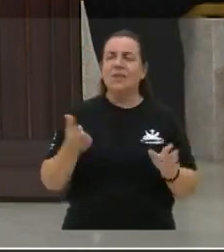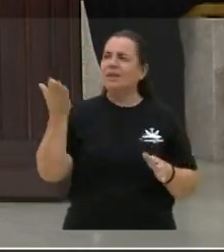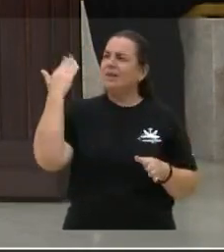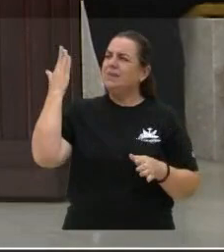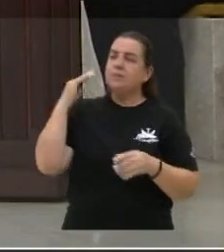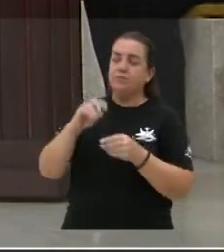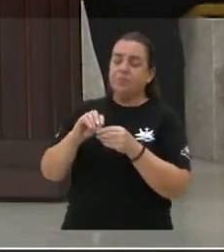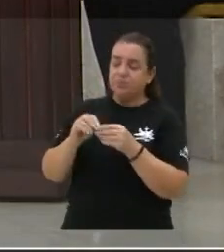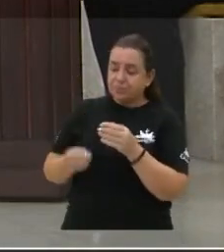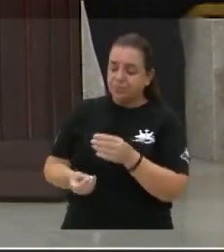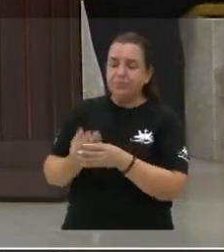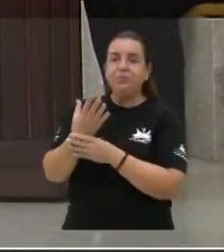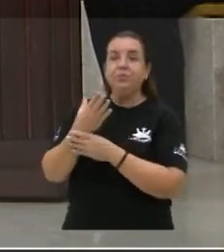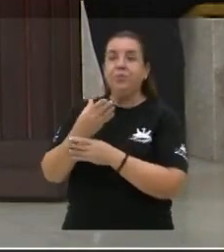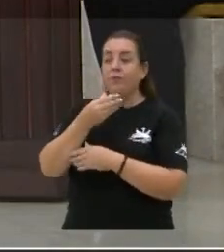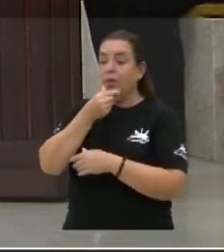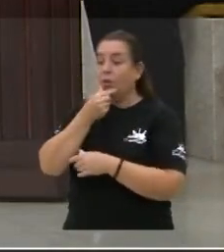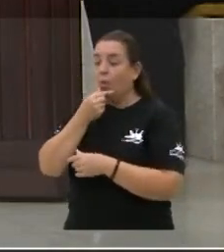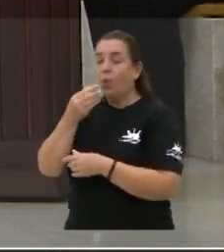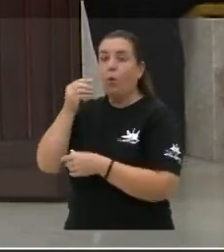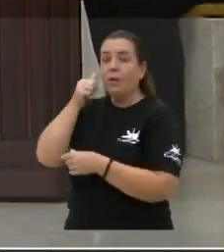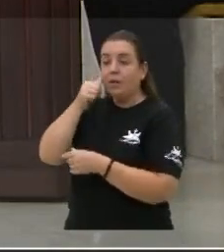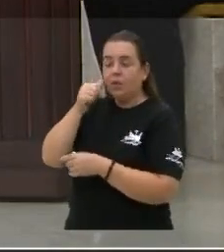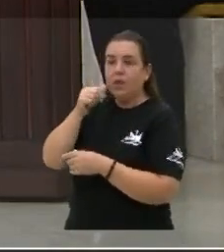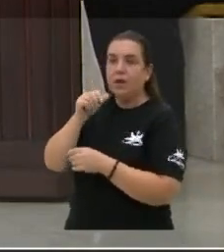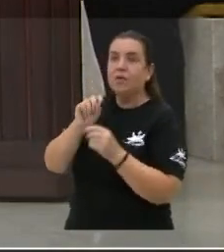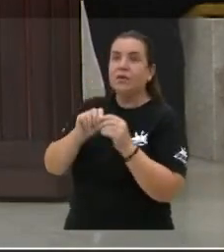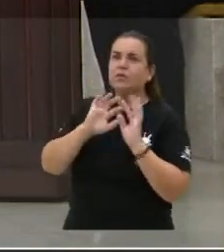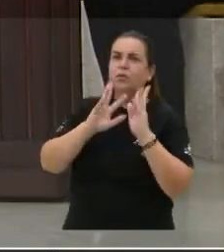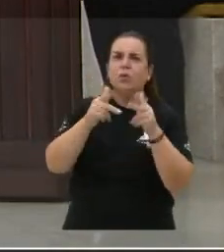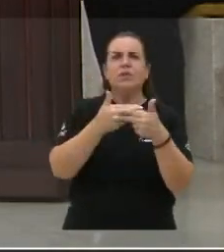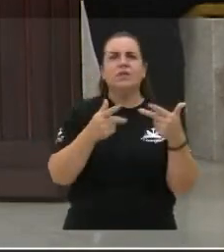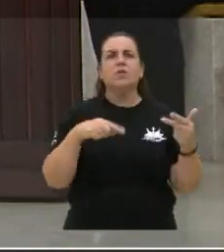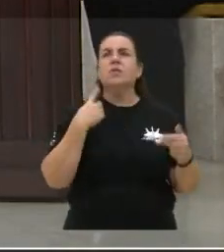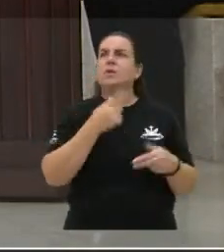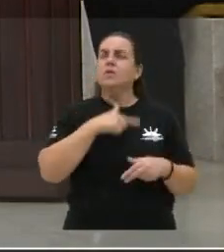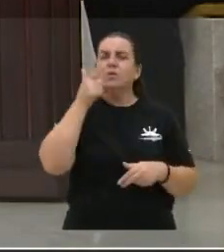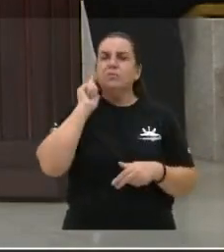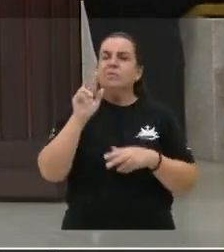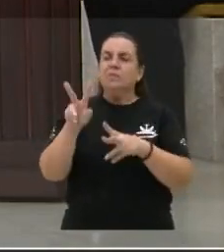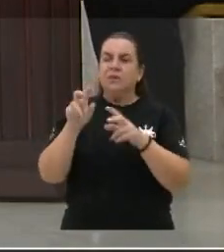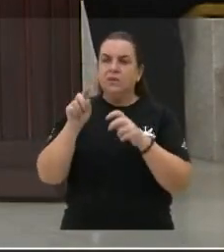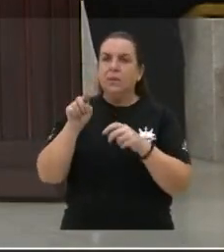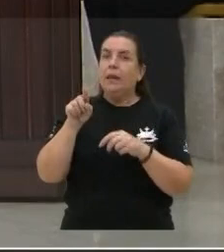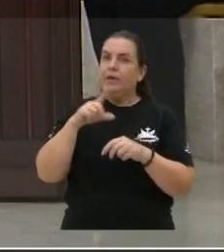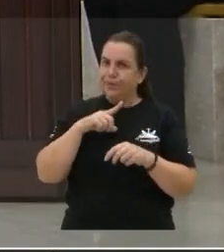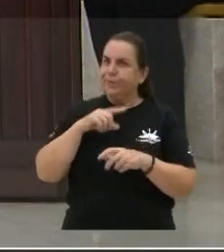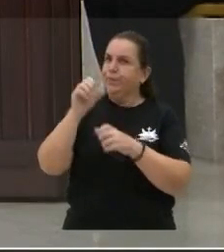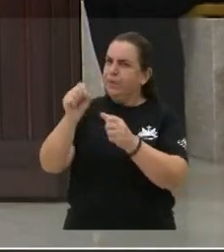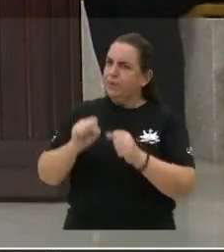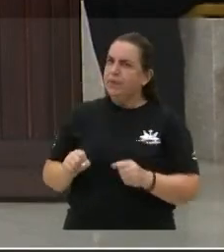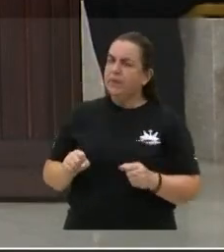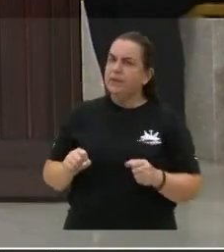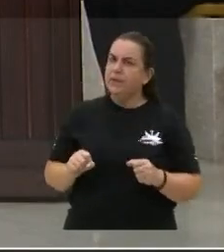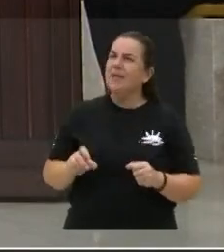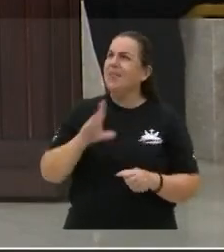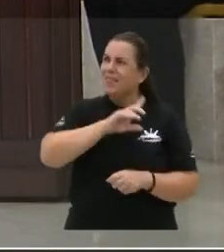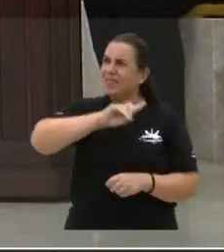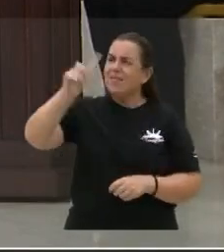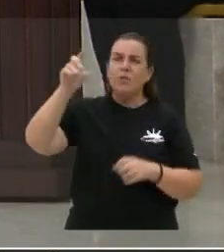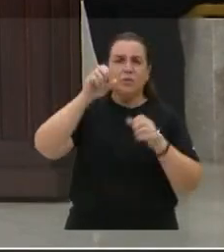criação fez tudo isso que nós podemos perceber com poder, um Deus